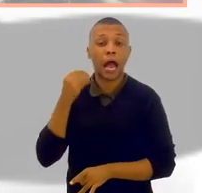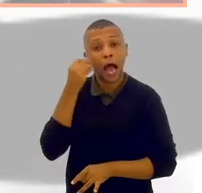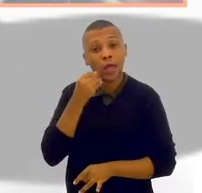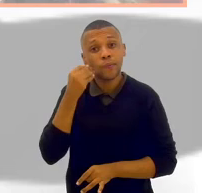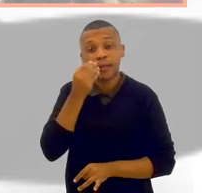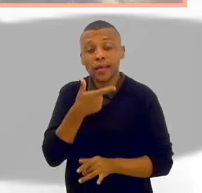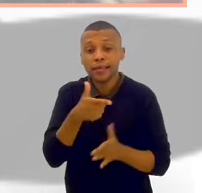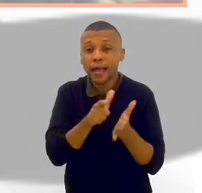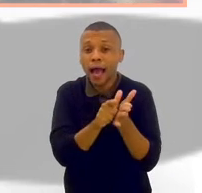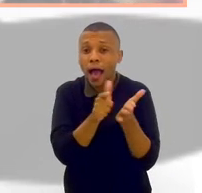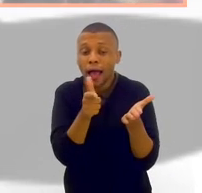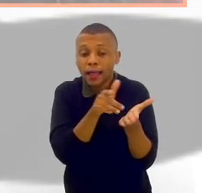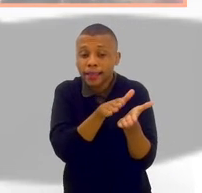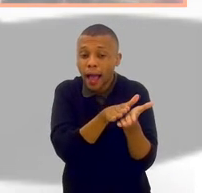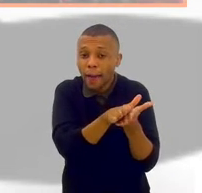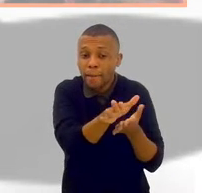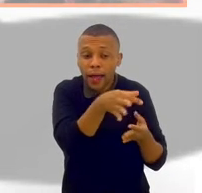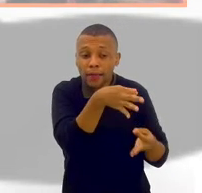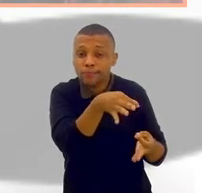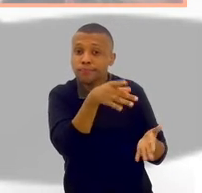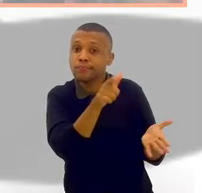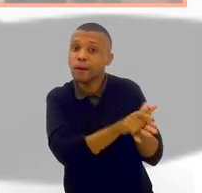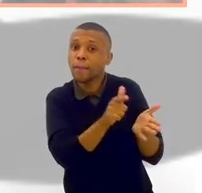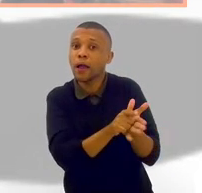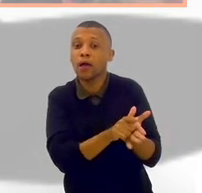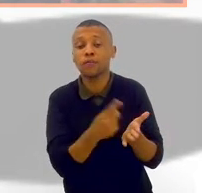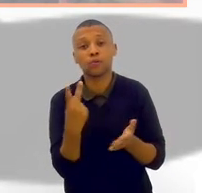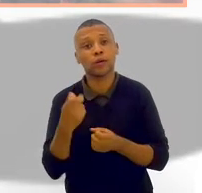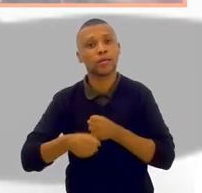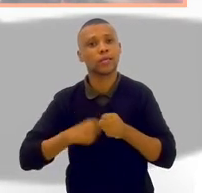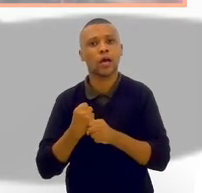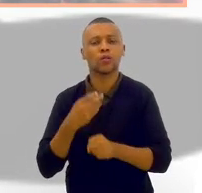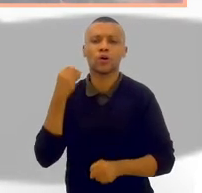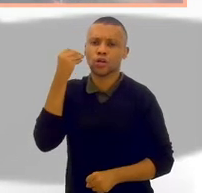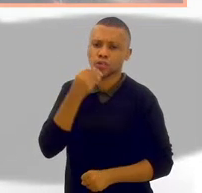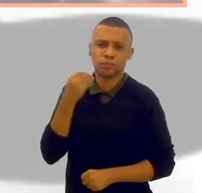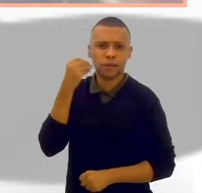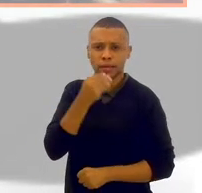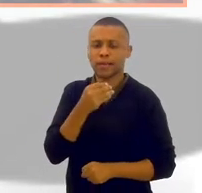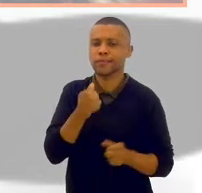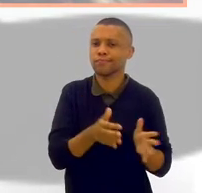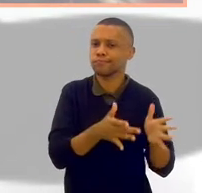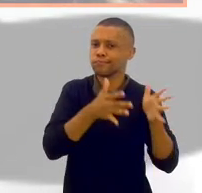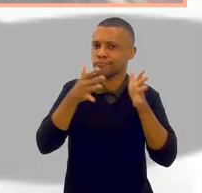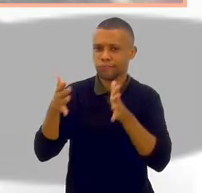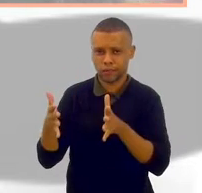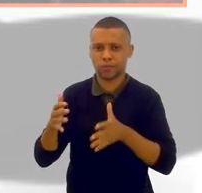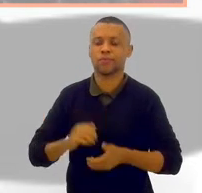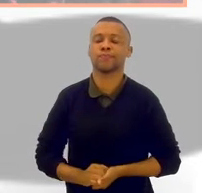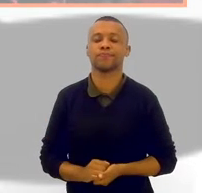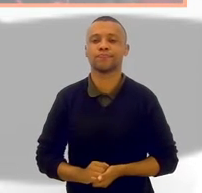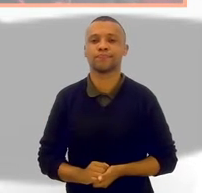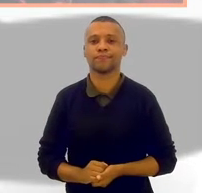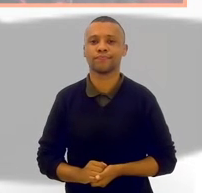parte impressa. Então foi muito interessante, 2 anos de experiência que passei.